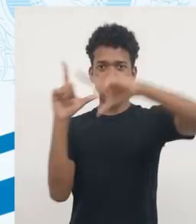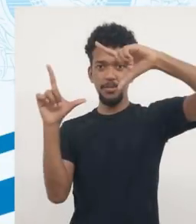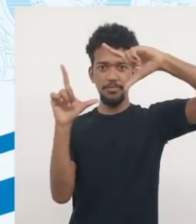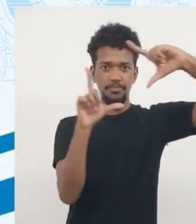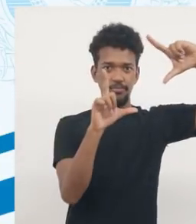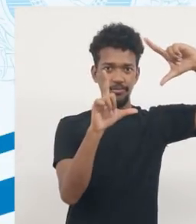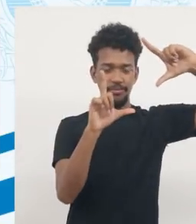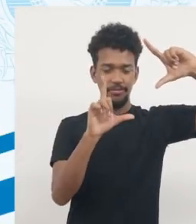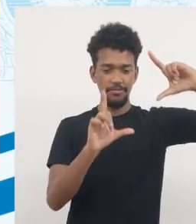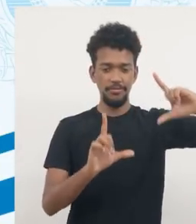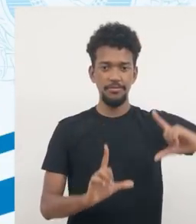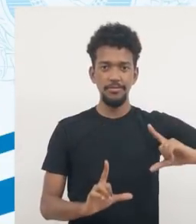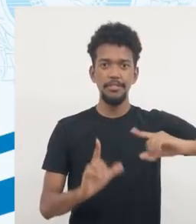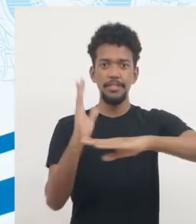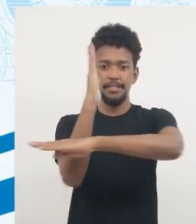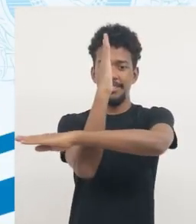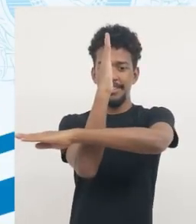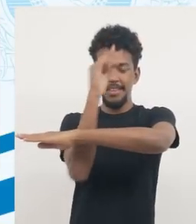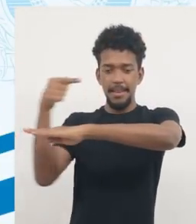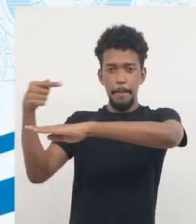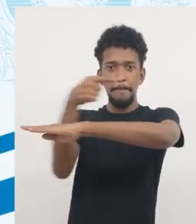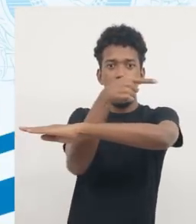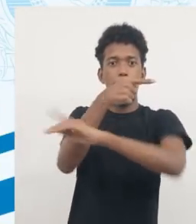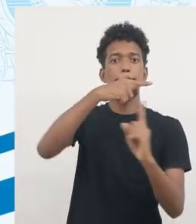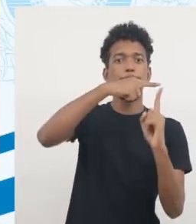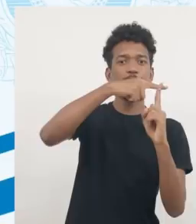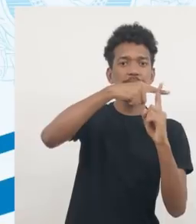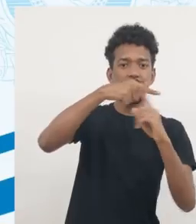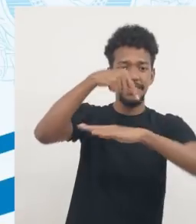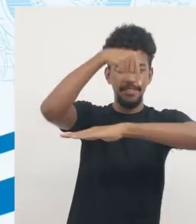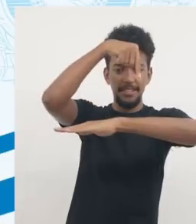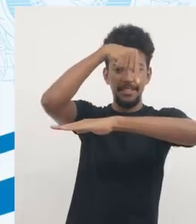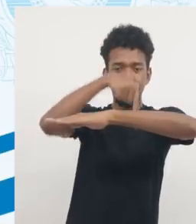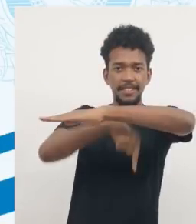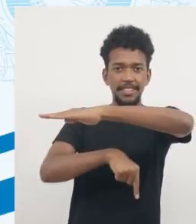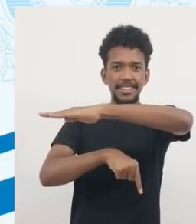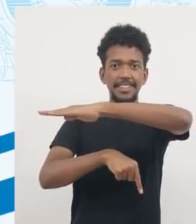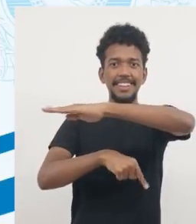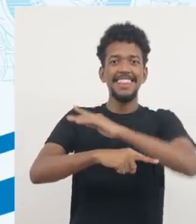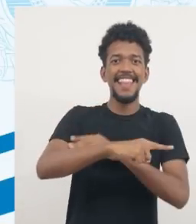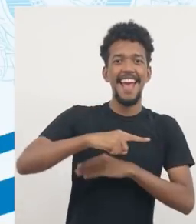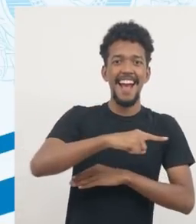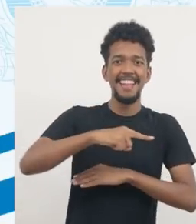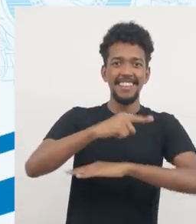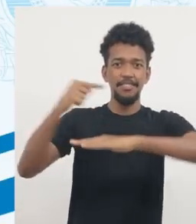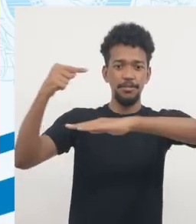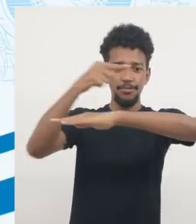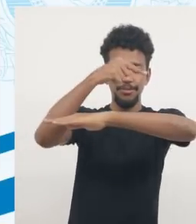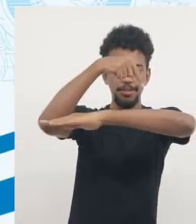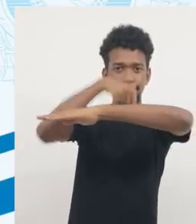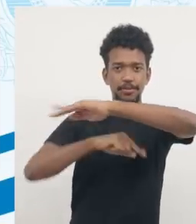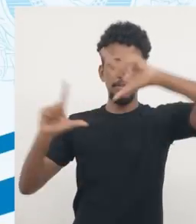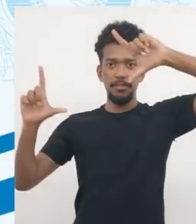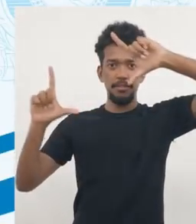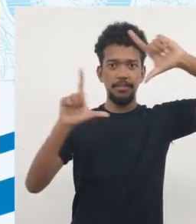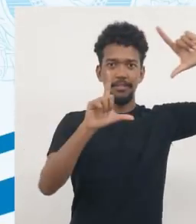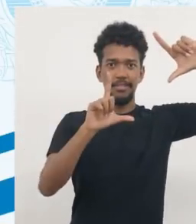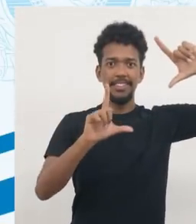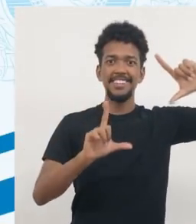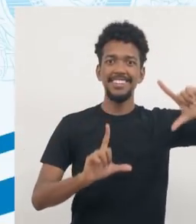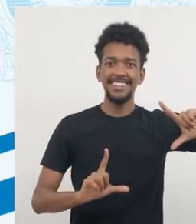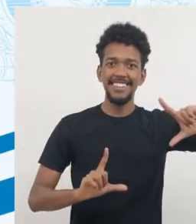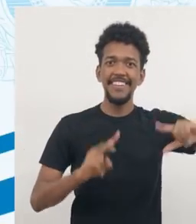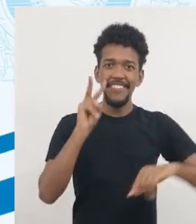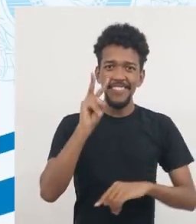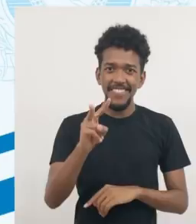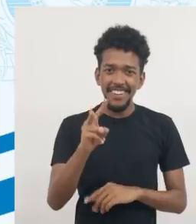desloca 3 unidades positivas e agora ele se desloca 4 unidades